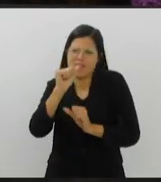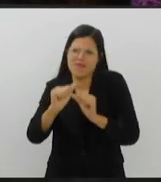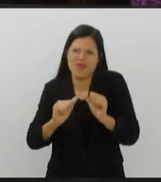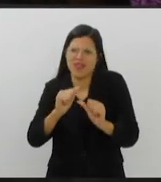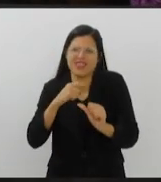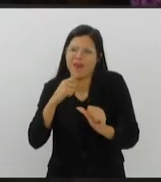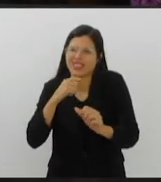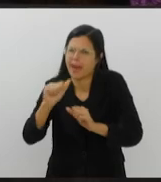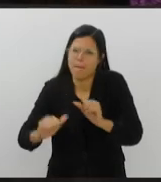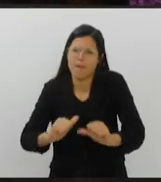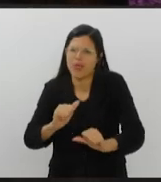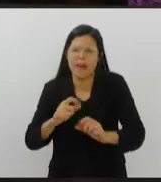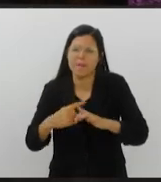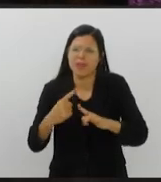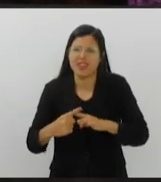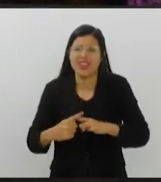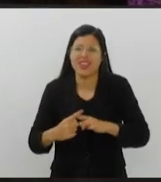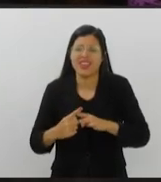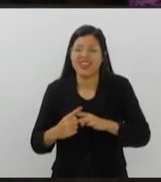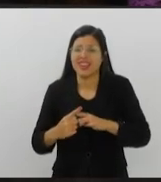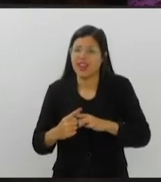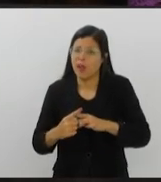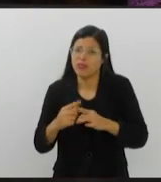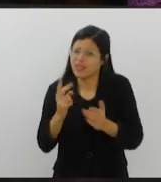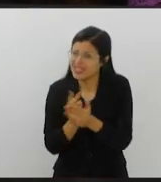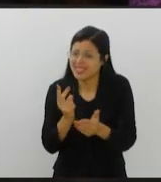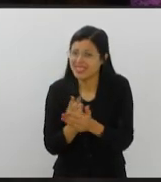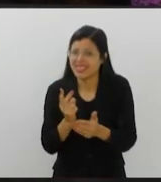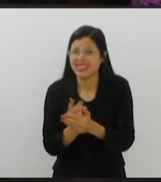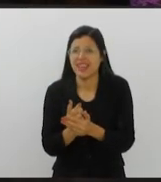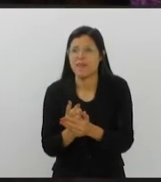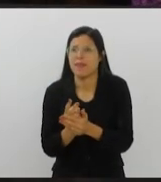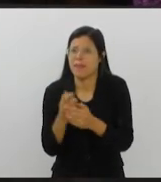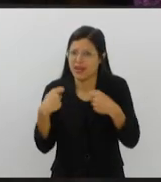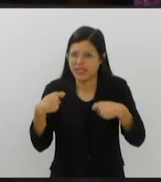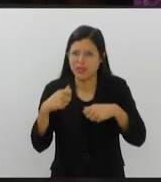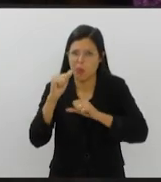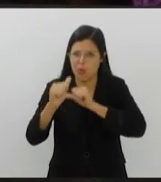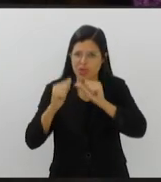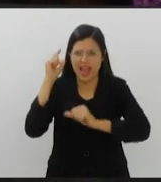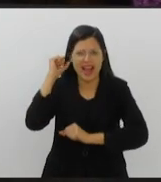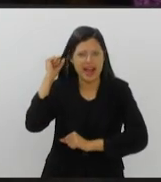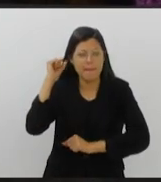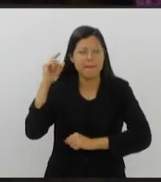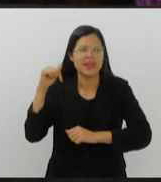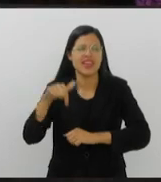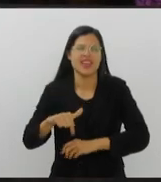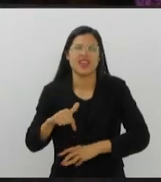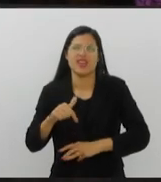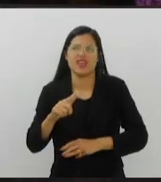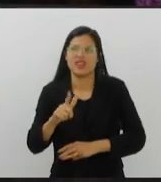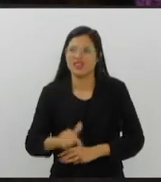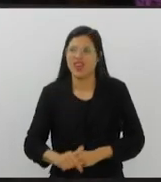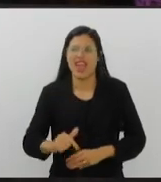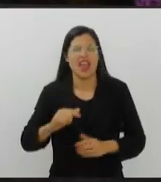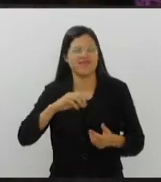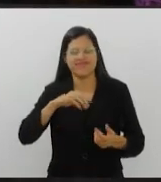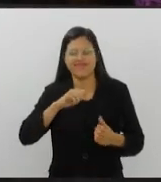entendo por gente. Então, eu não consigo, eu tenho que mudar. Faz parte da minha essência, a transformação, a